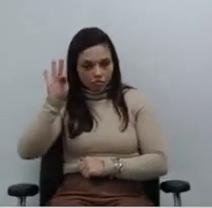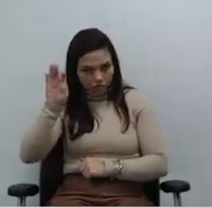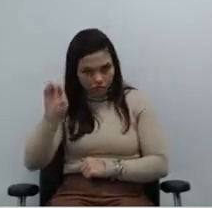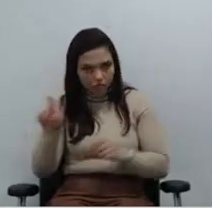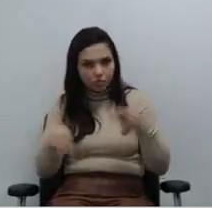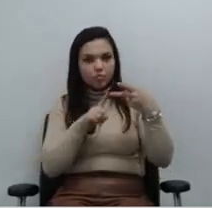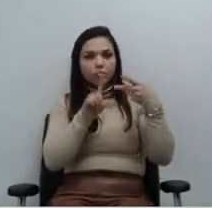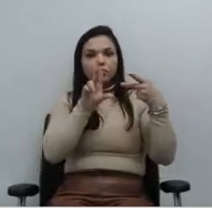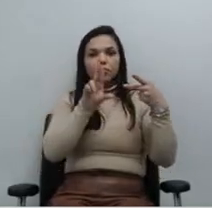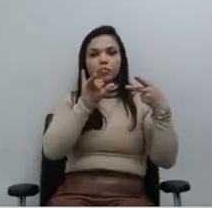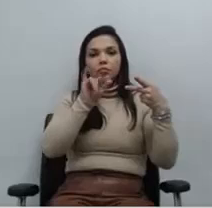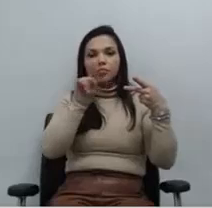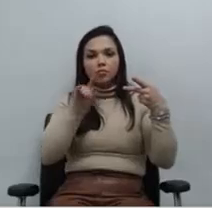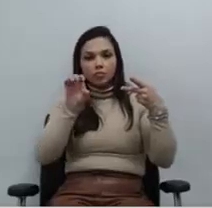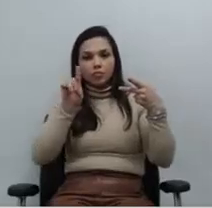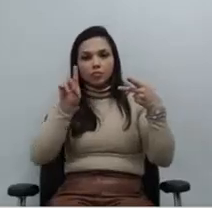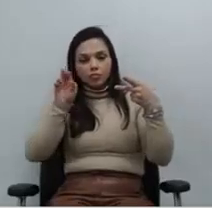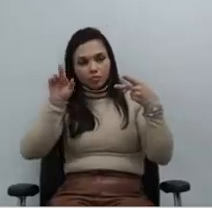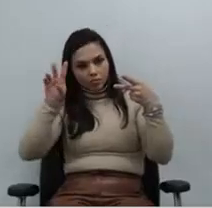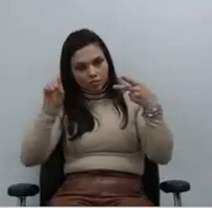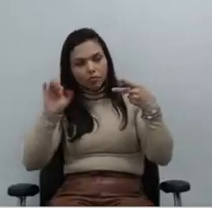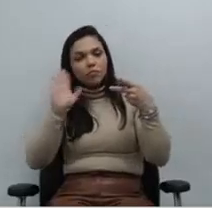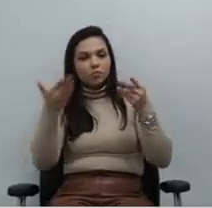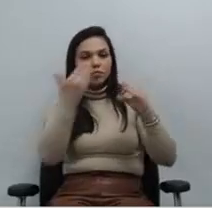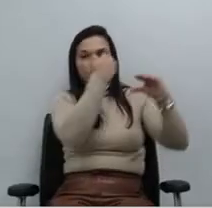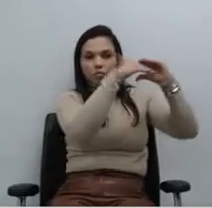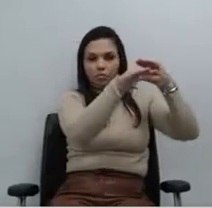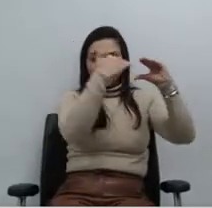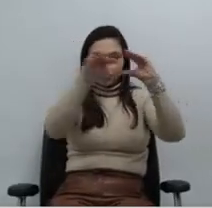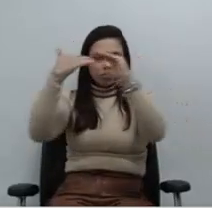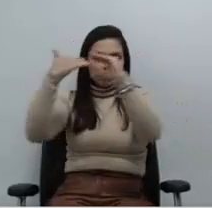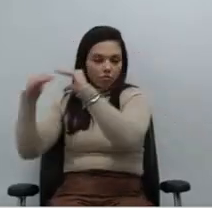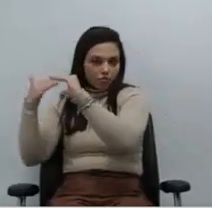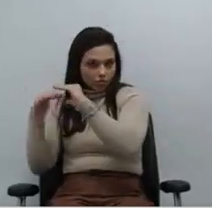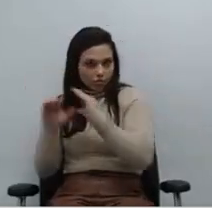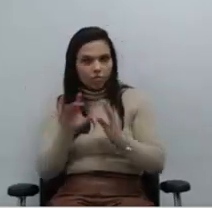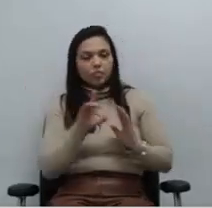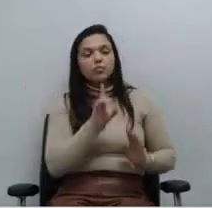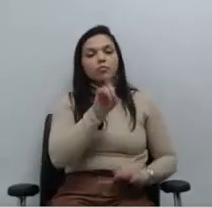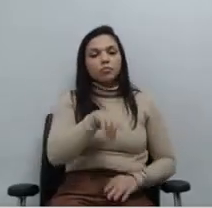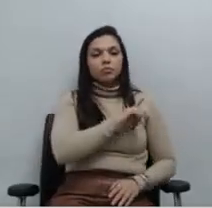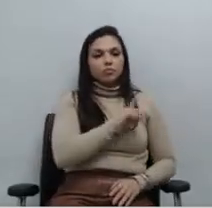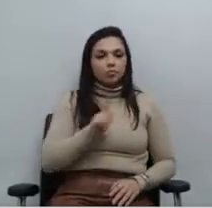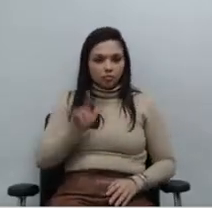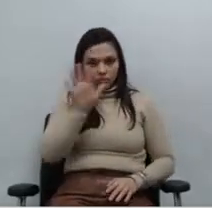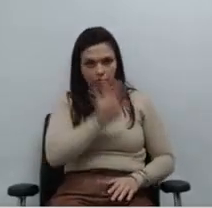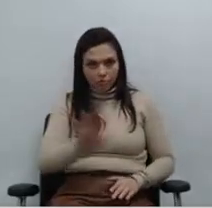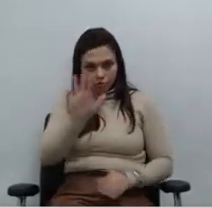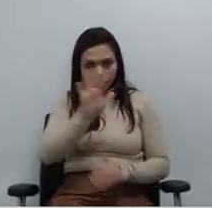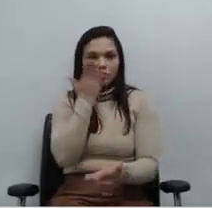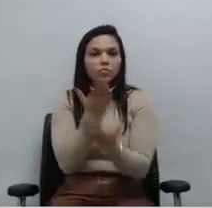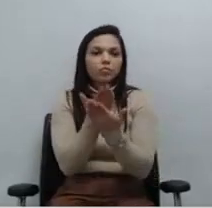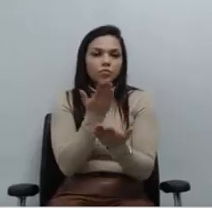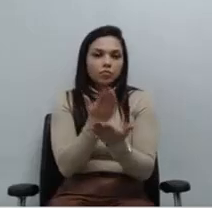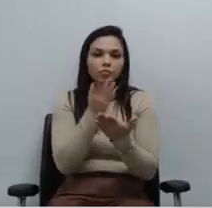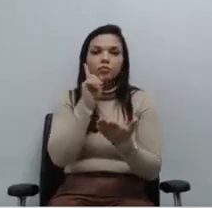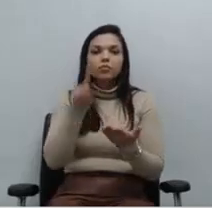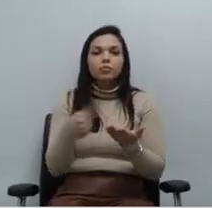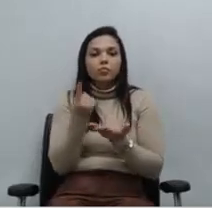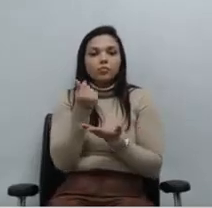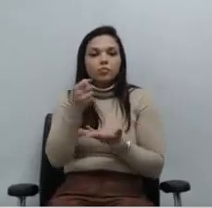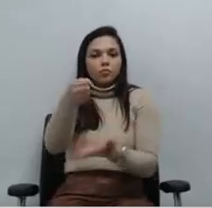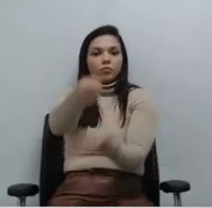Luiz Eduardo Coelho, foi encaminhado pela primeira subdefensora pública geral e-mail aos conselheiros com o estudo da receita do FAD de